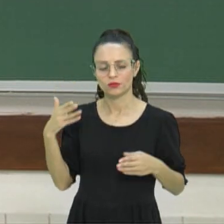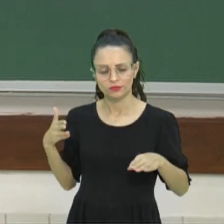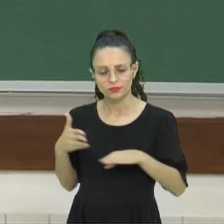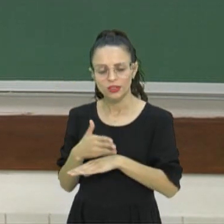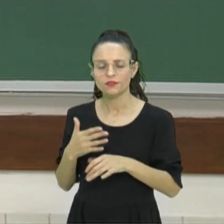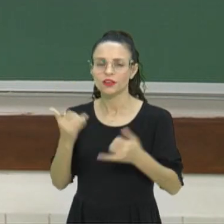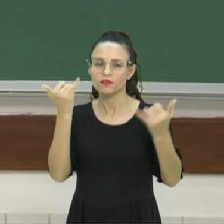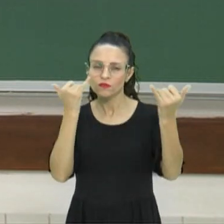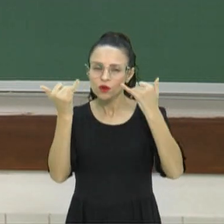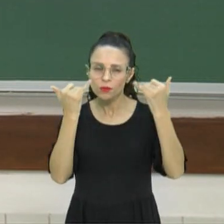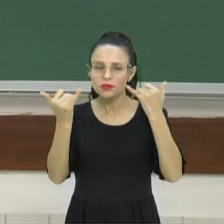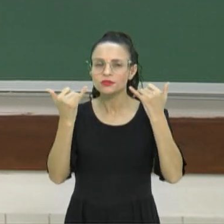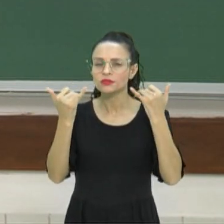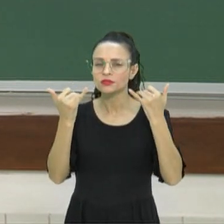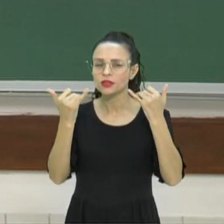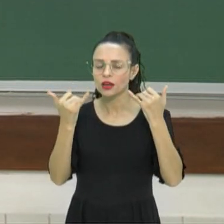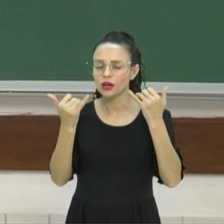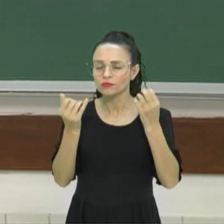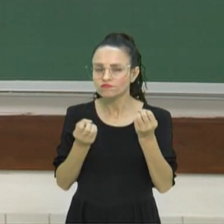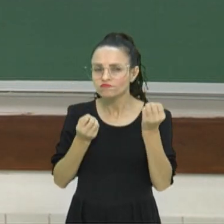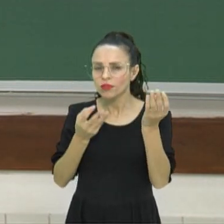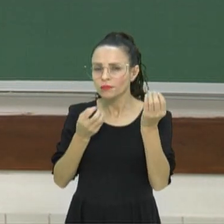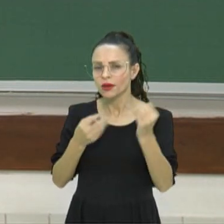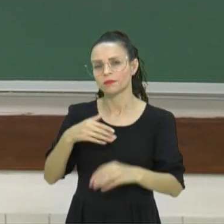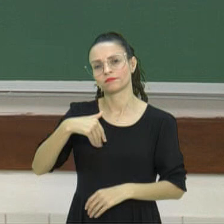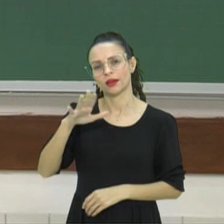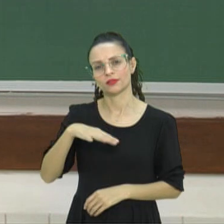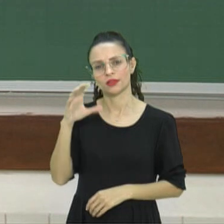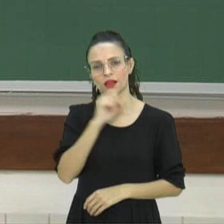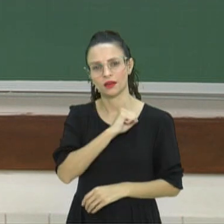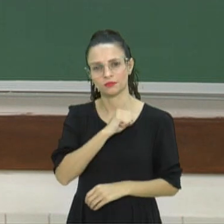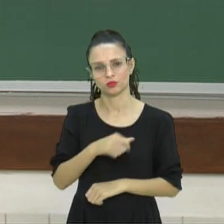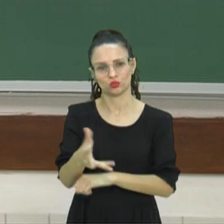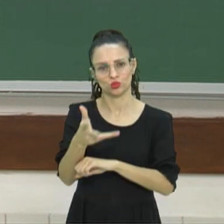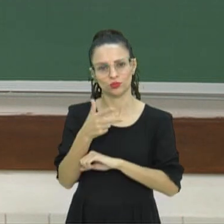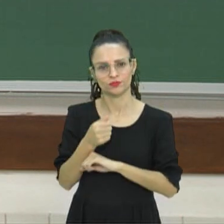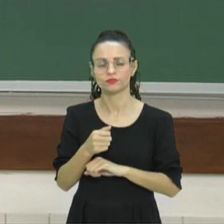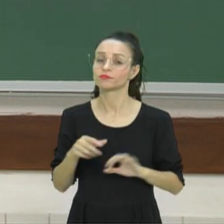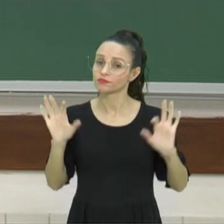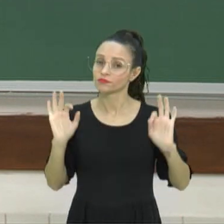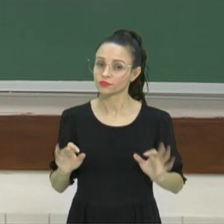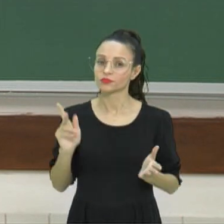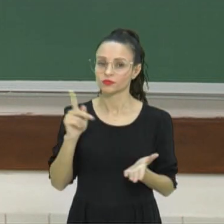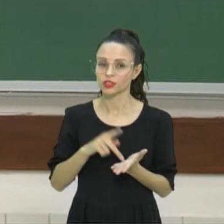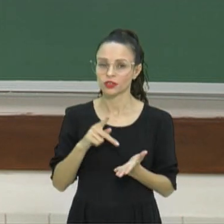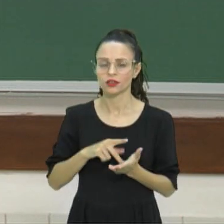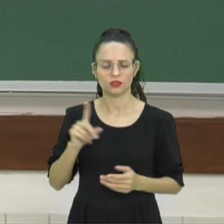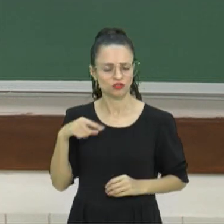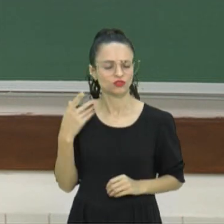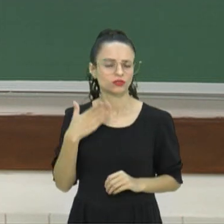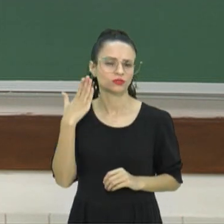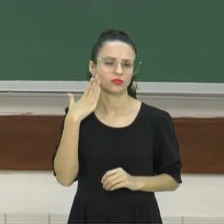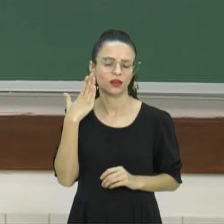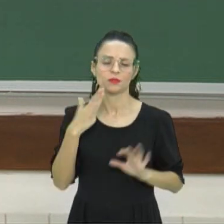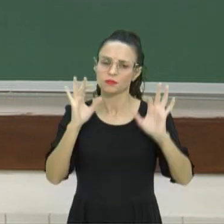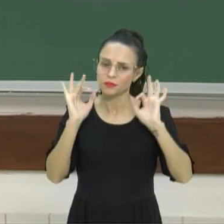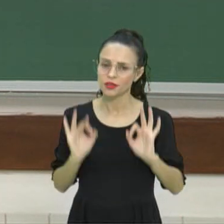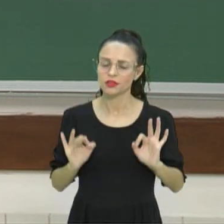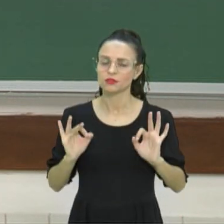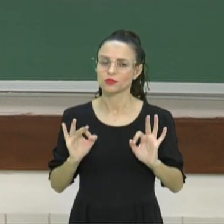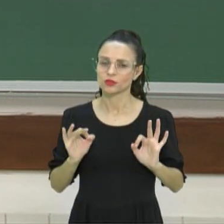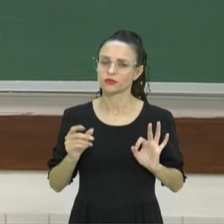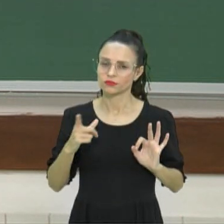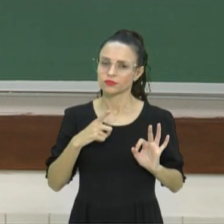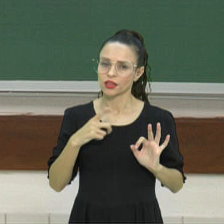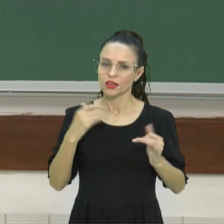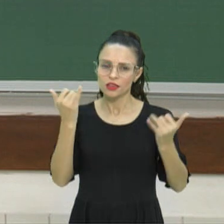essas notícias ou essas informações numa velocidade maior. Isso é fato, isso nós sabemos. Realmente temos